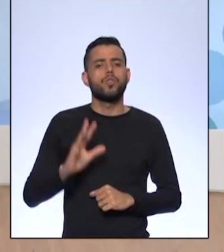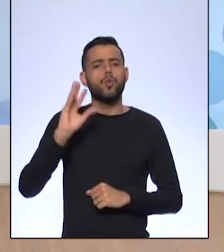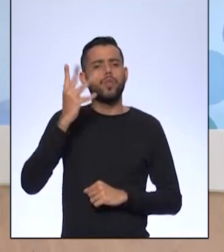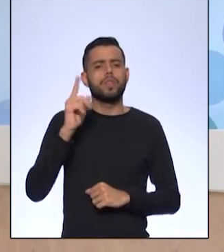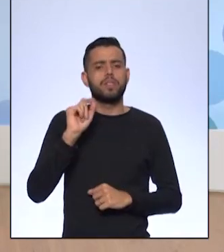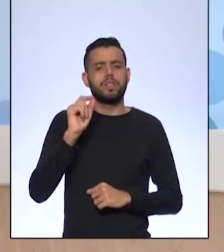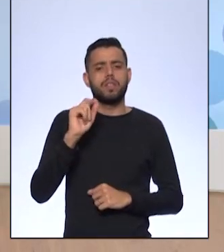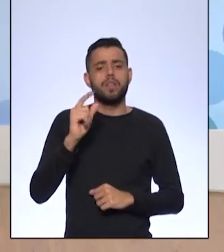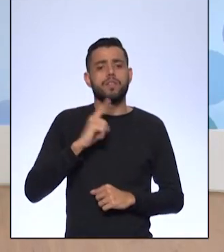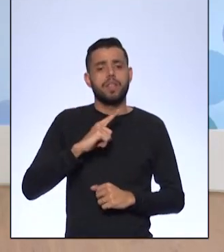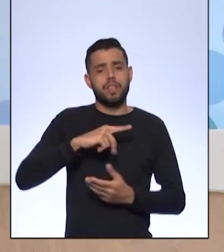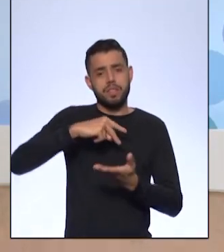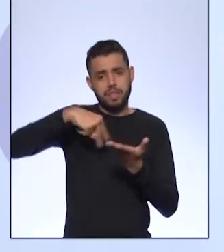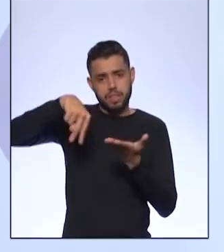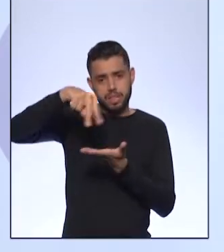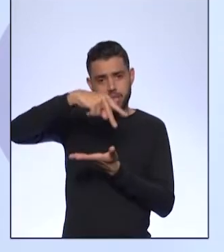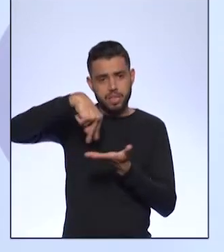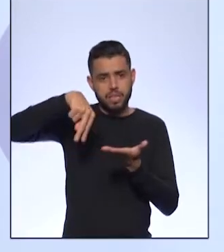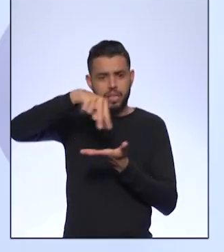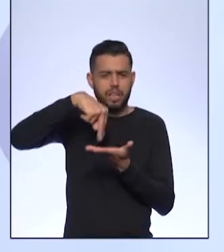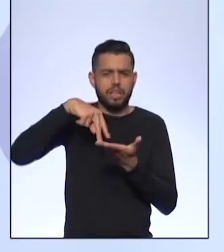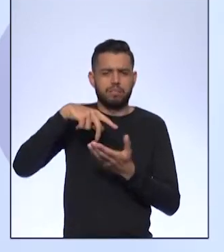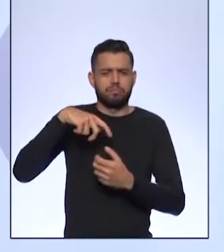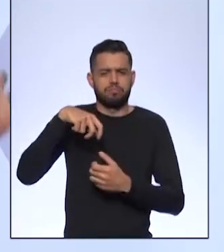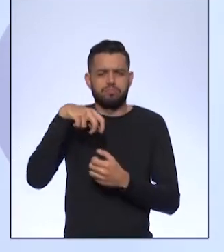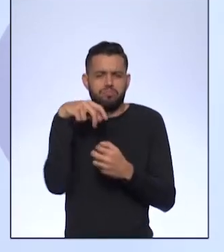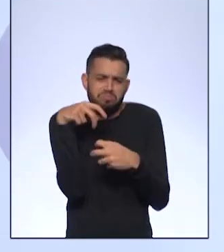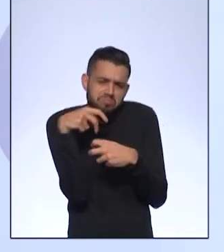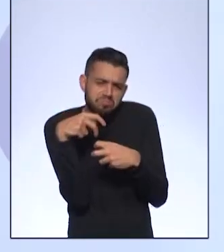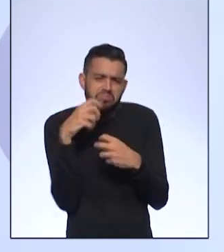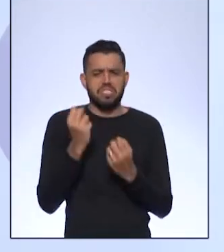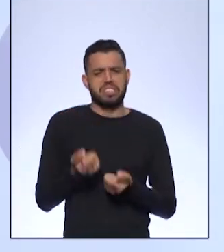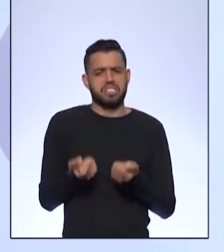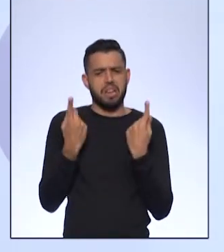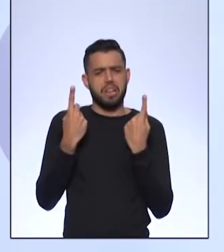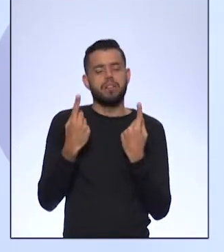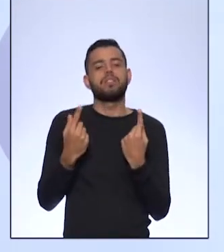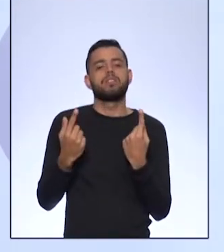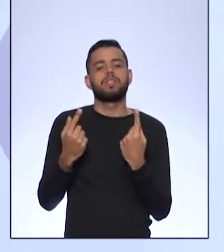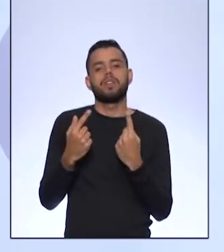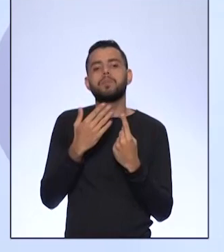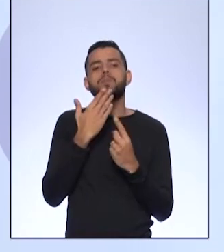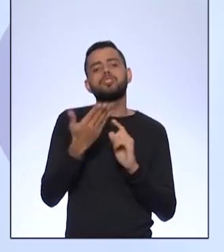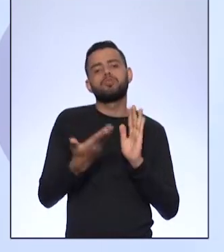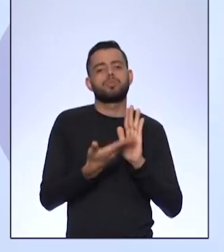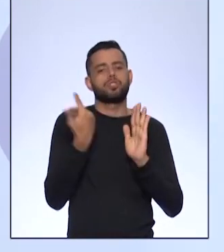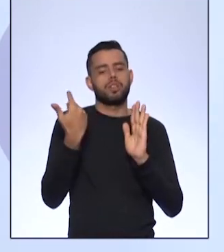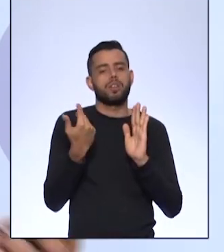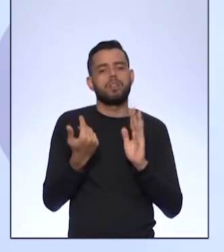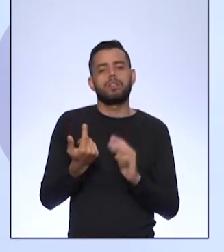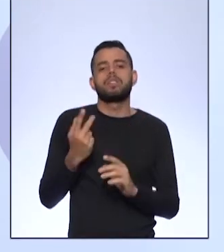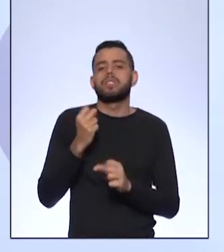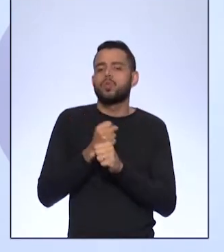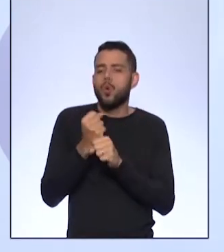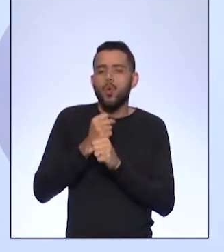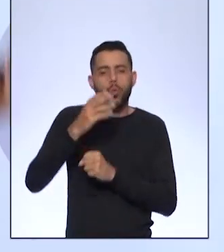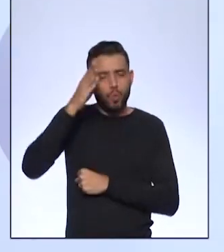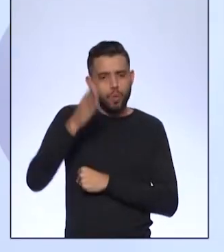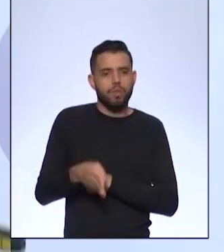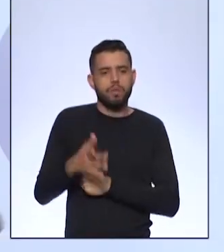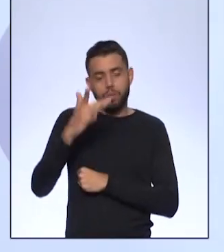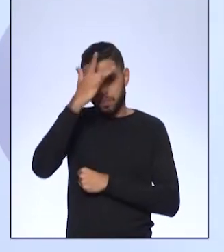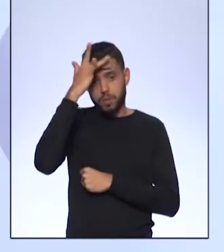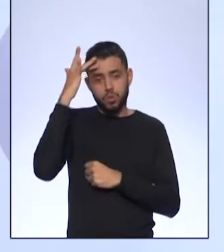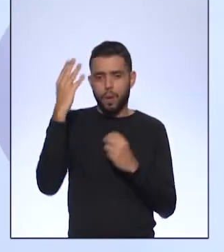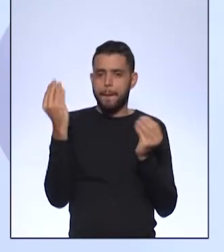ela estava numa coreografia, ela estava toda torta e ela pediu para tirar da internet. Todo ano, alguém desenterra essa